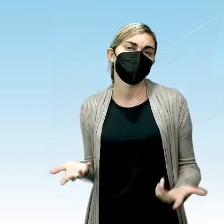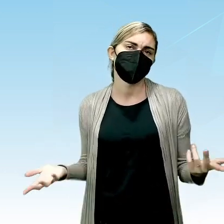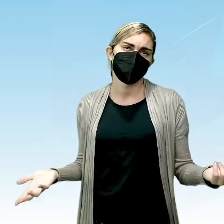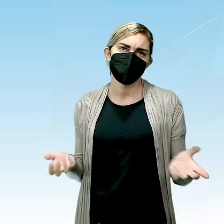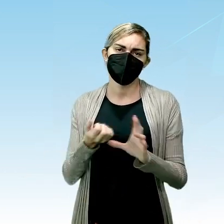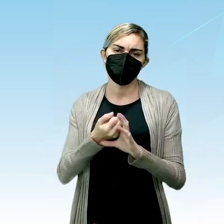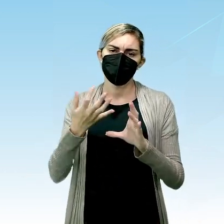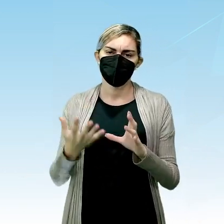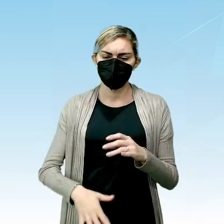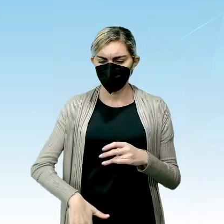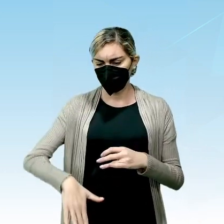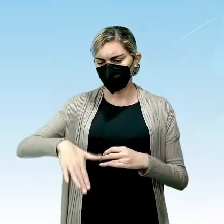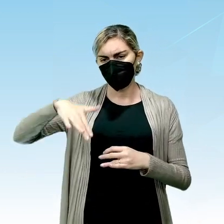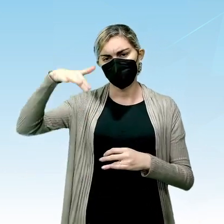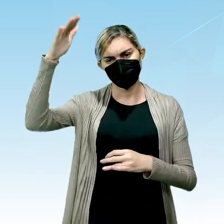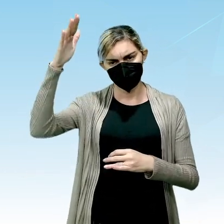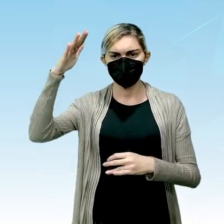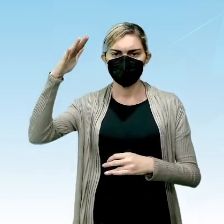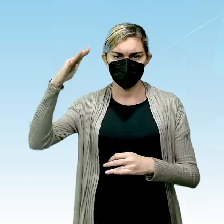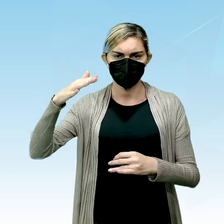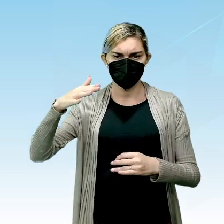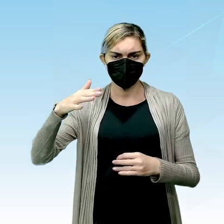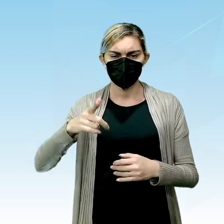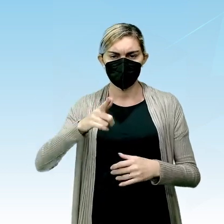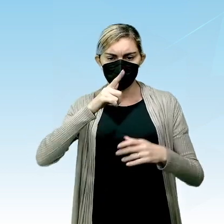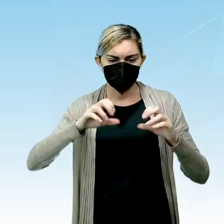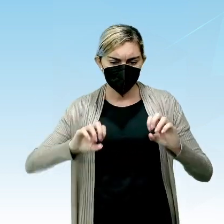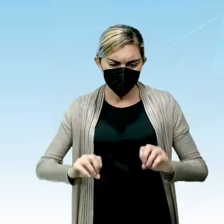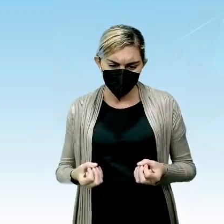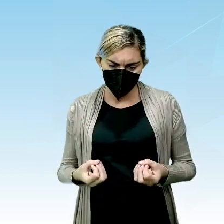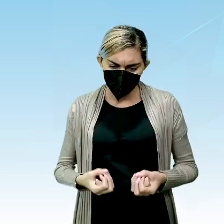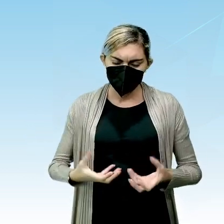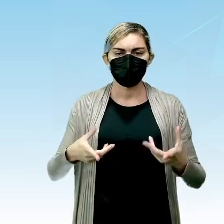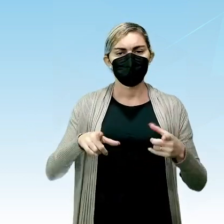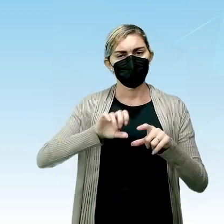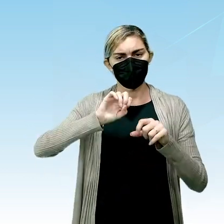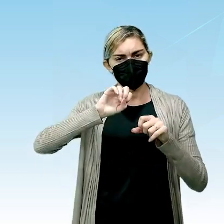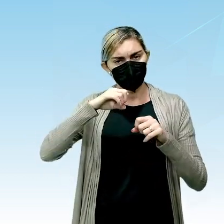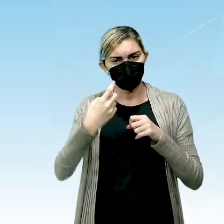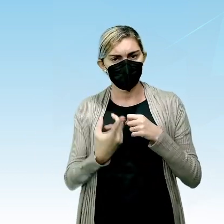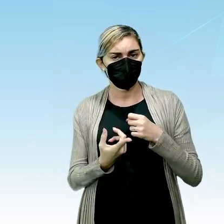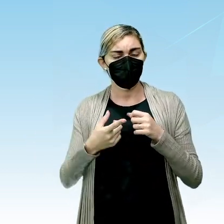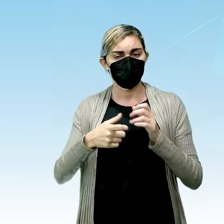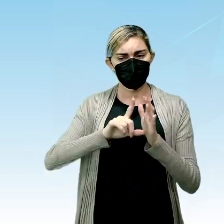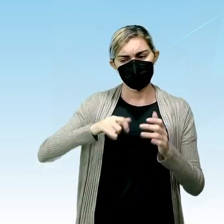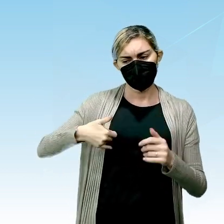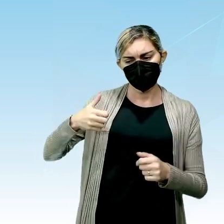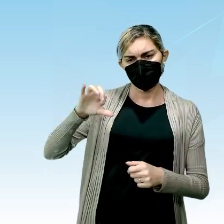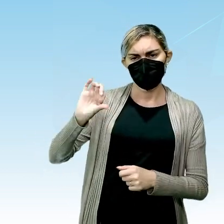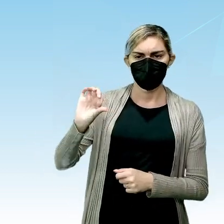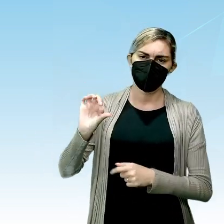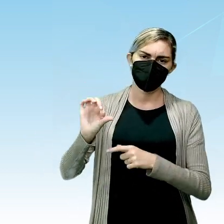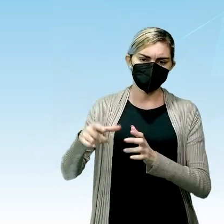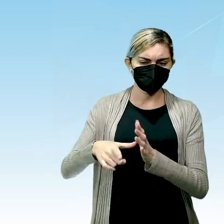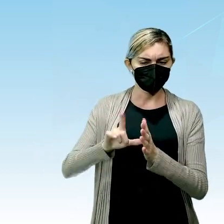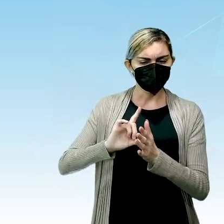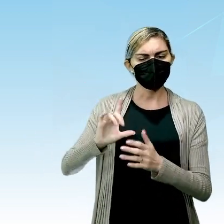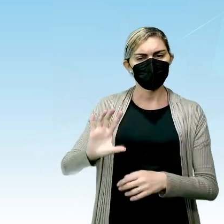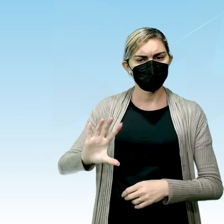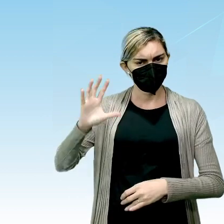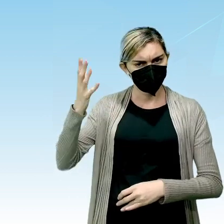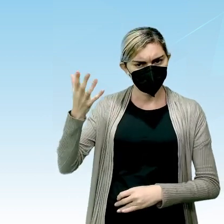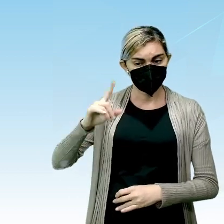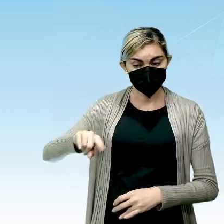pelo crescimento dos testículos ou do pênis antes dos 9 anos de idade. A ausência da puberdade depois